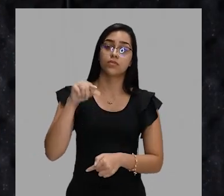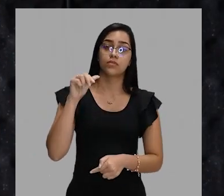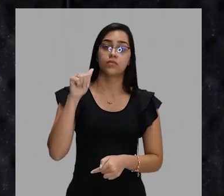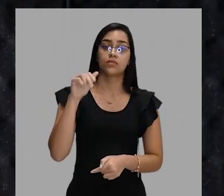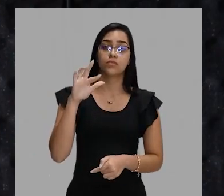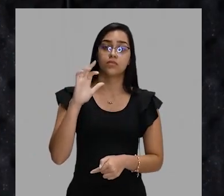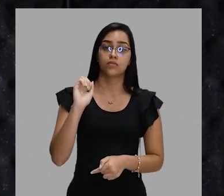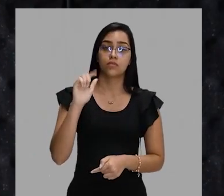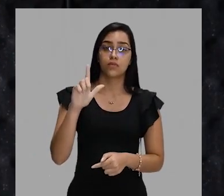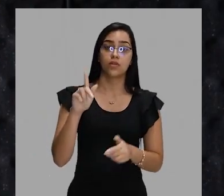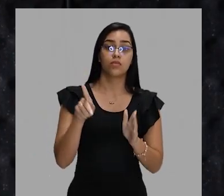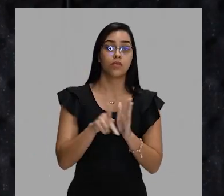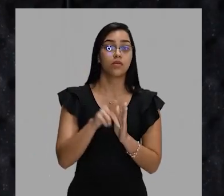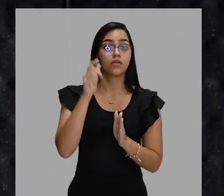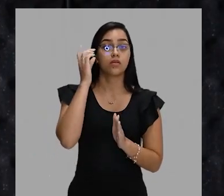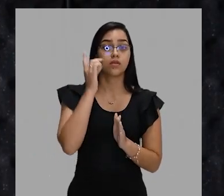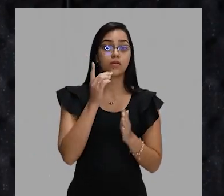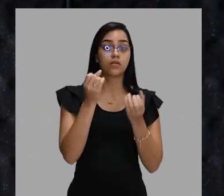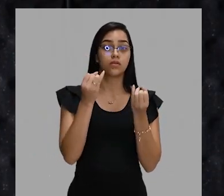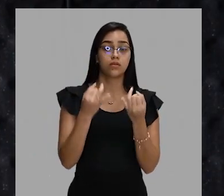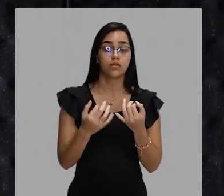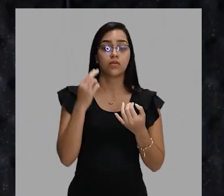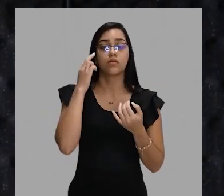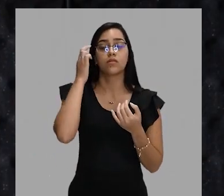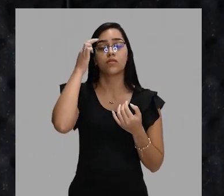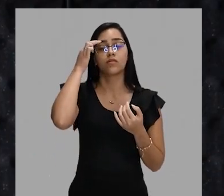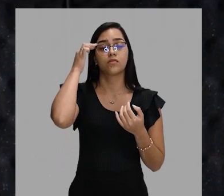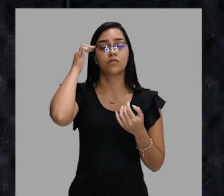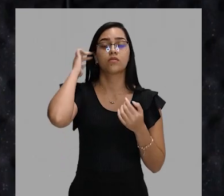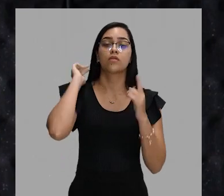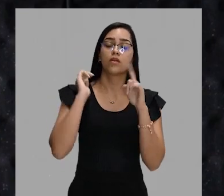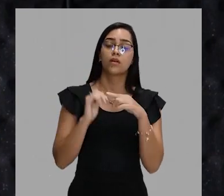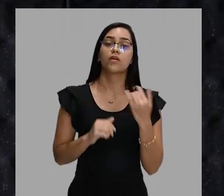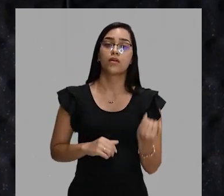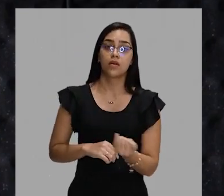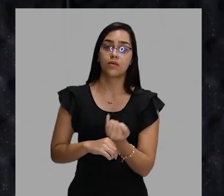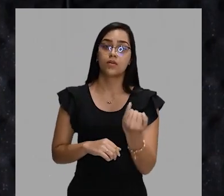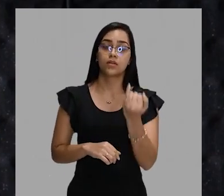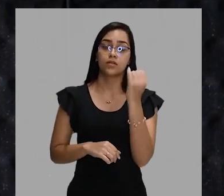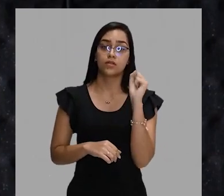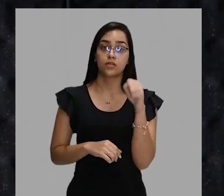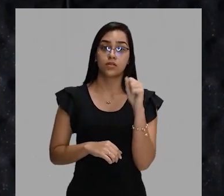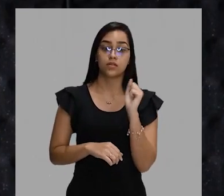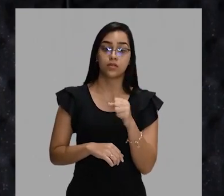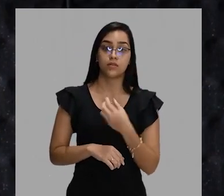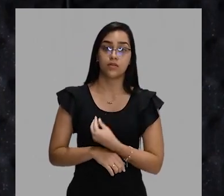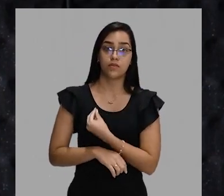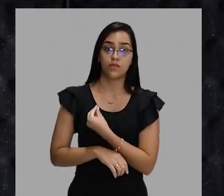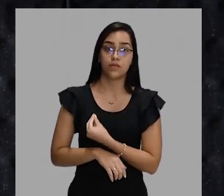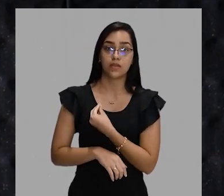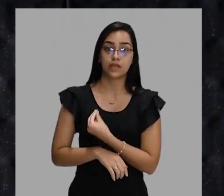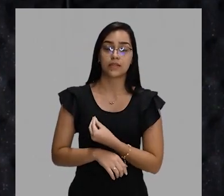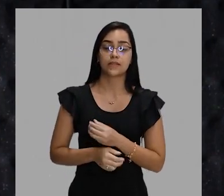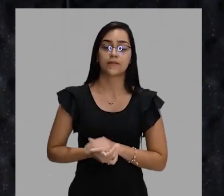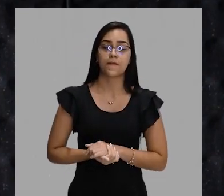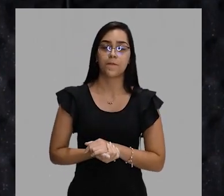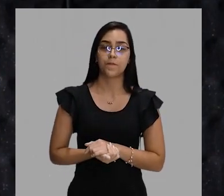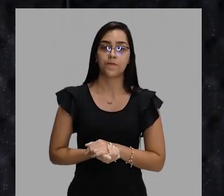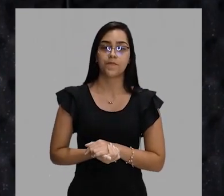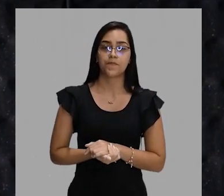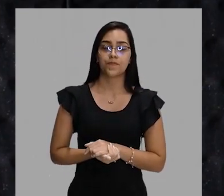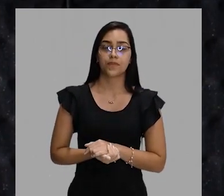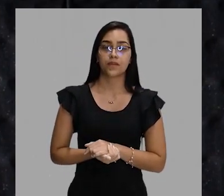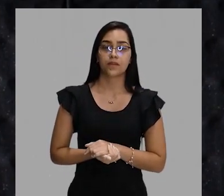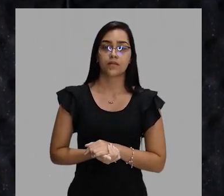natural, conforme o Charles Darwin. Então, a adaptação ela é extremamente importante para a sobrevivência das espécies,